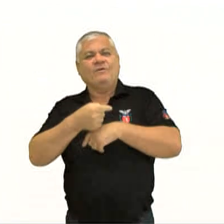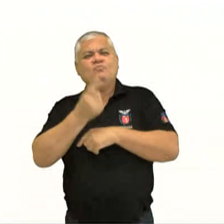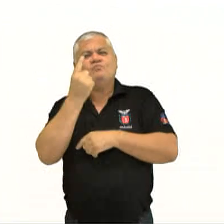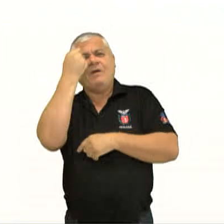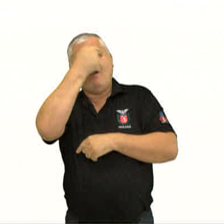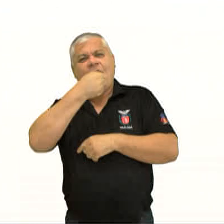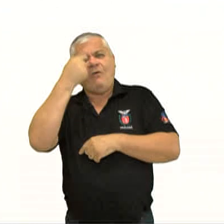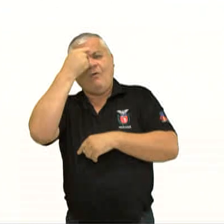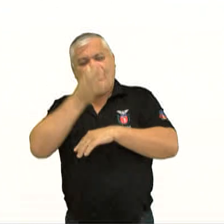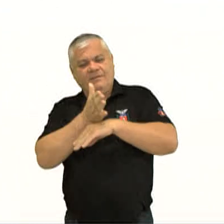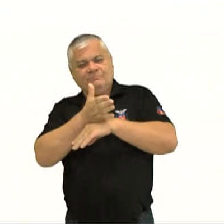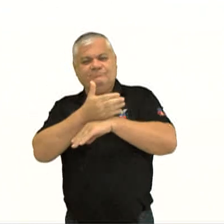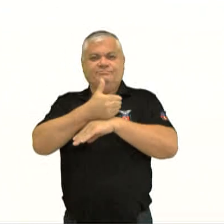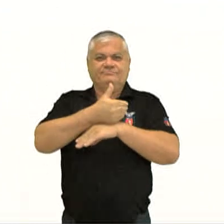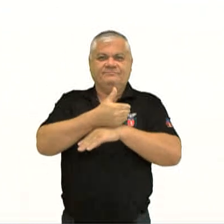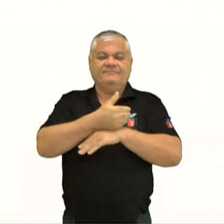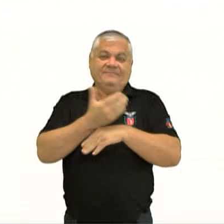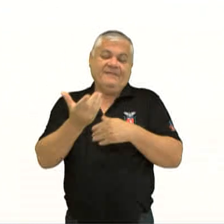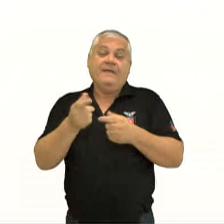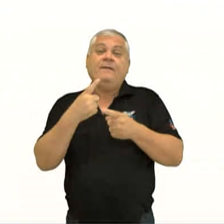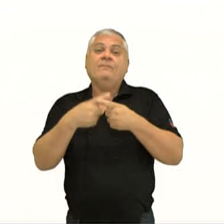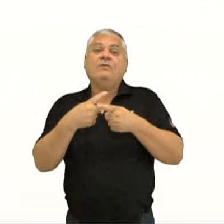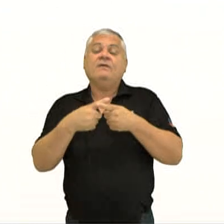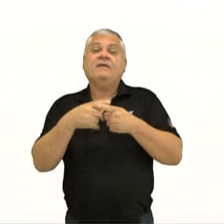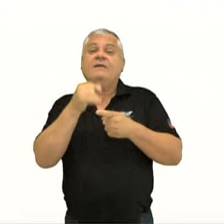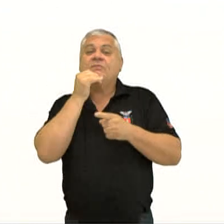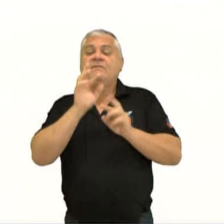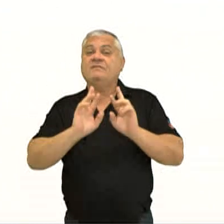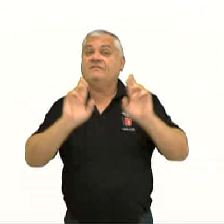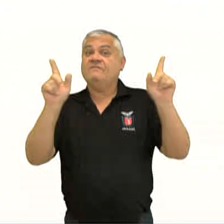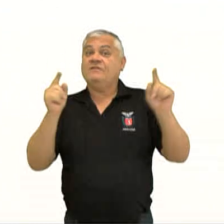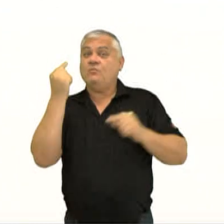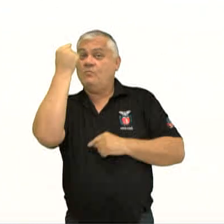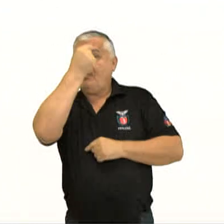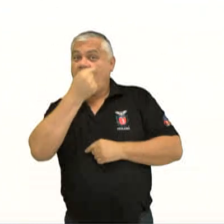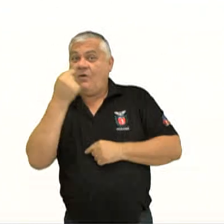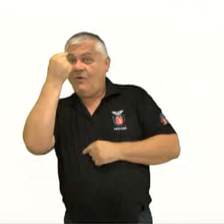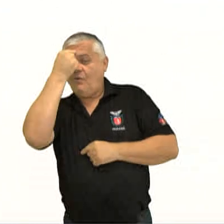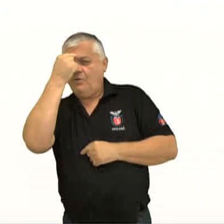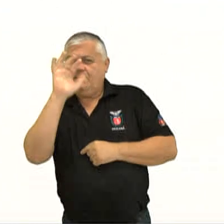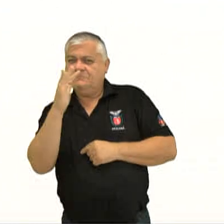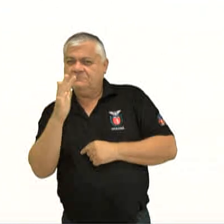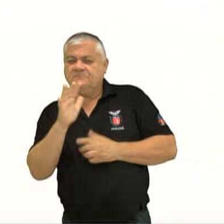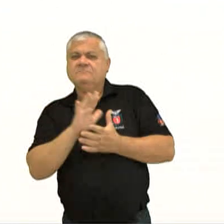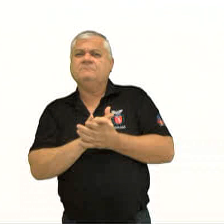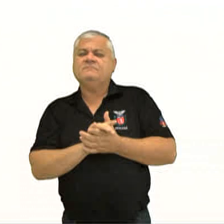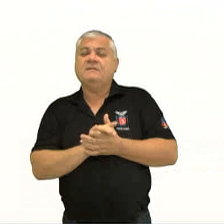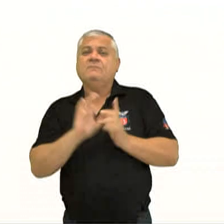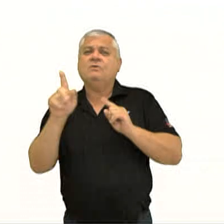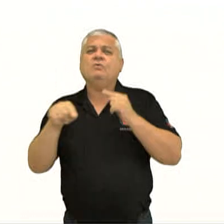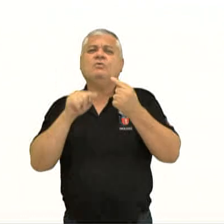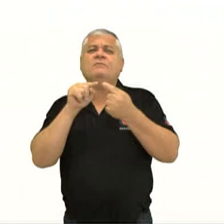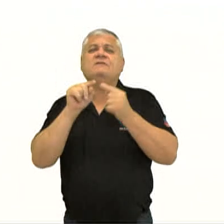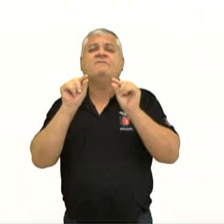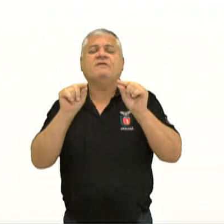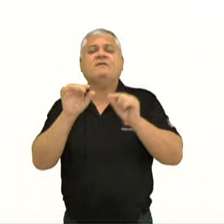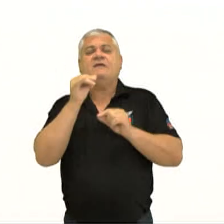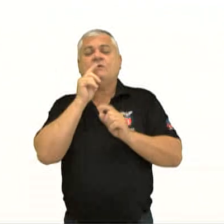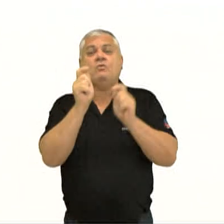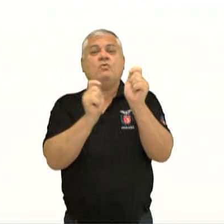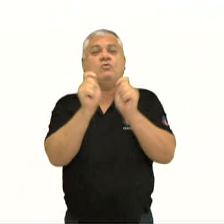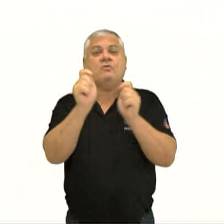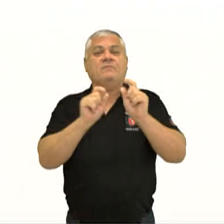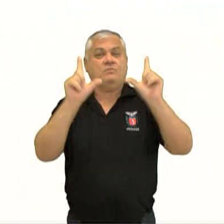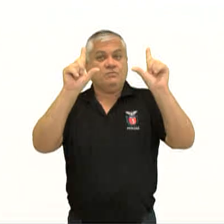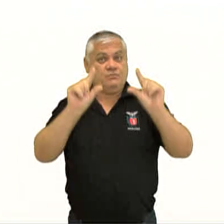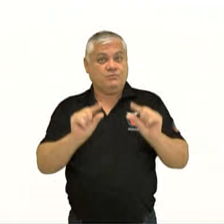hora ou o atraso do relógio em uma hora. Então, diferença de uma hora aí. O objetivo era a economia